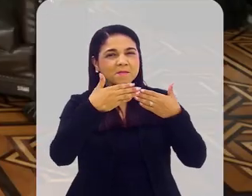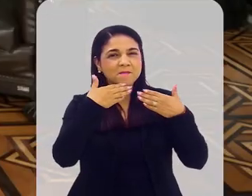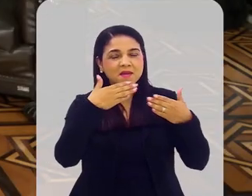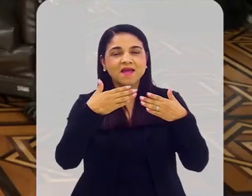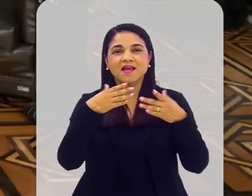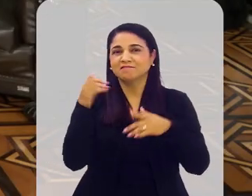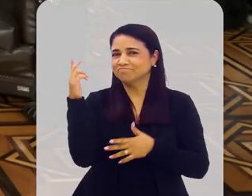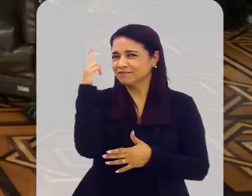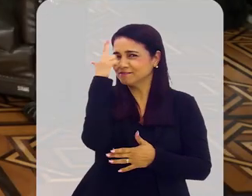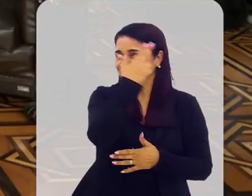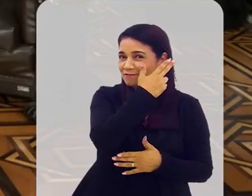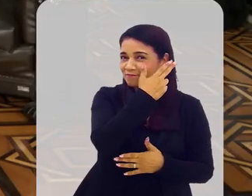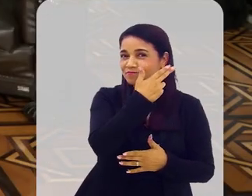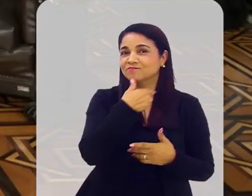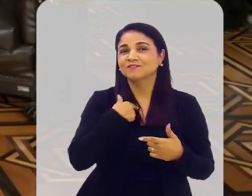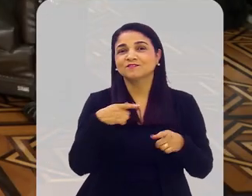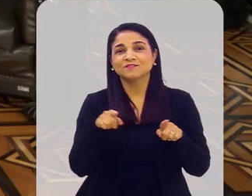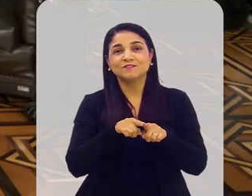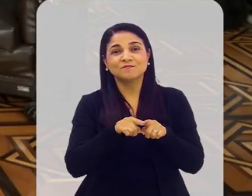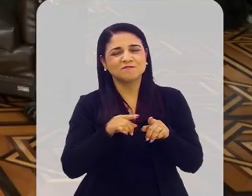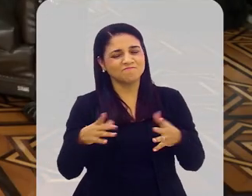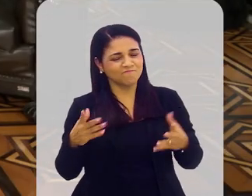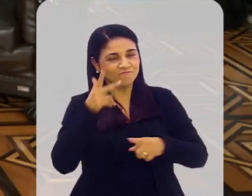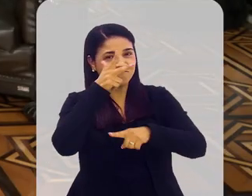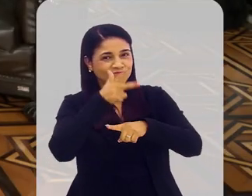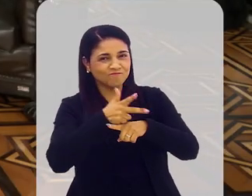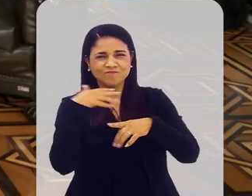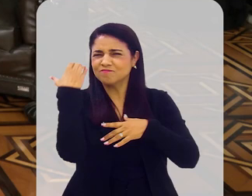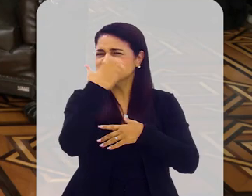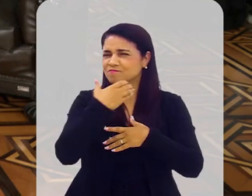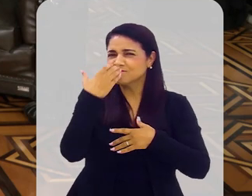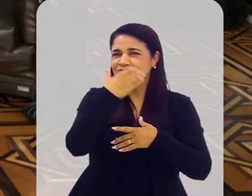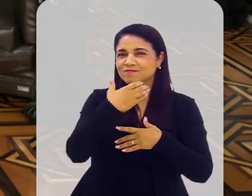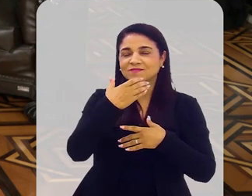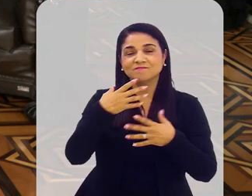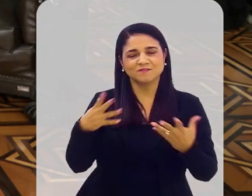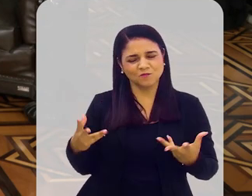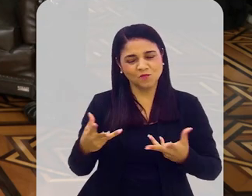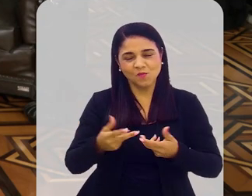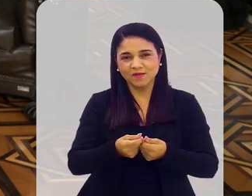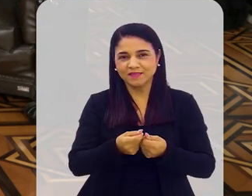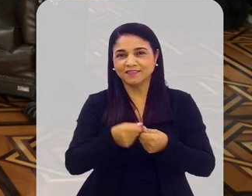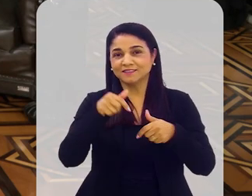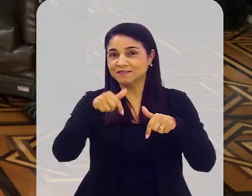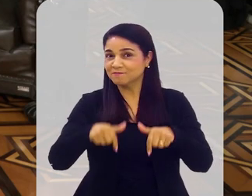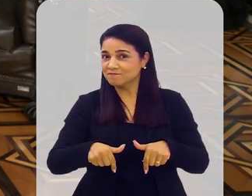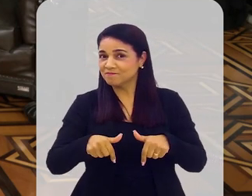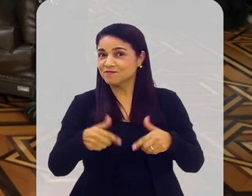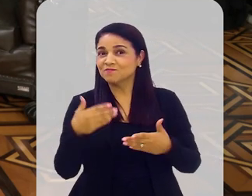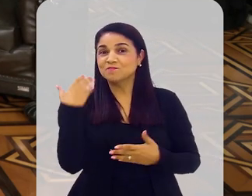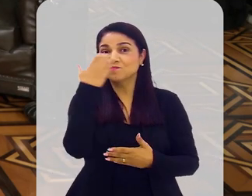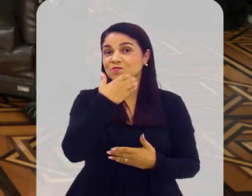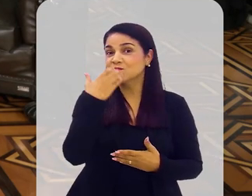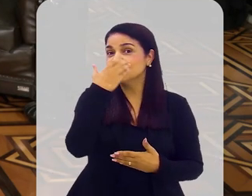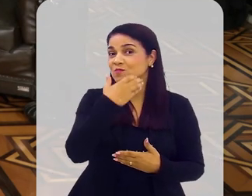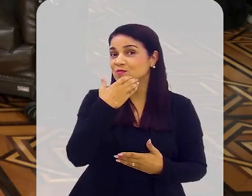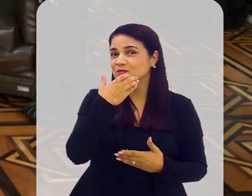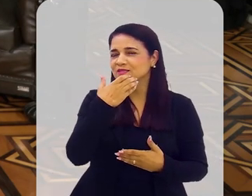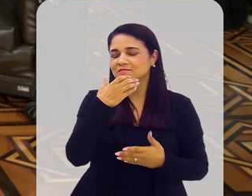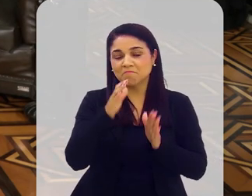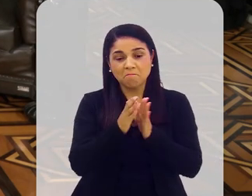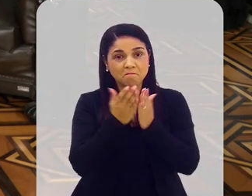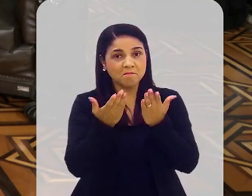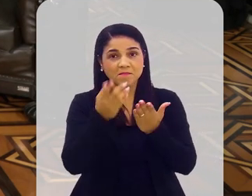muito entretenimento. Música de primeira qualidade. Você sabe que aqui é o seu ponte, onde a gente ouve música,